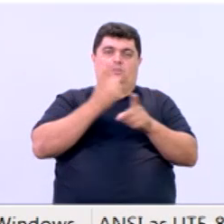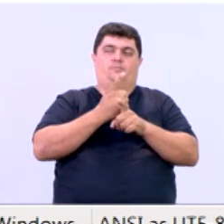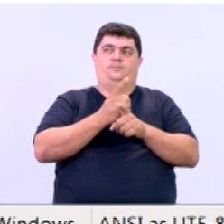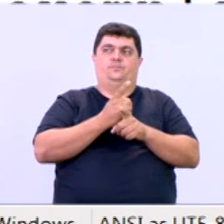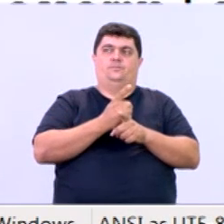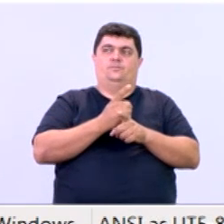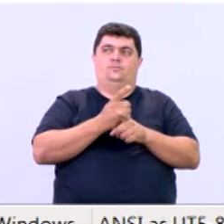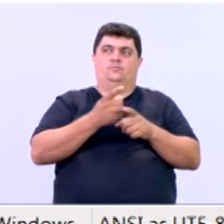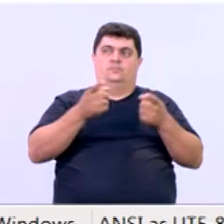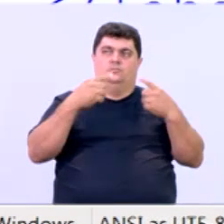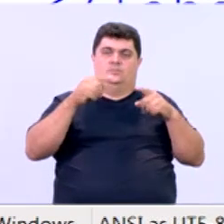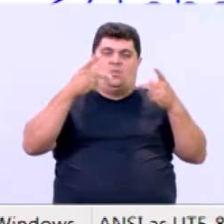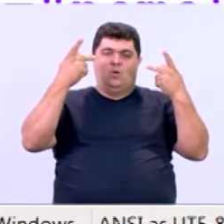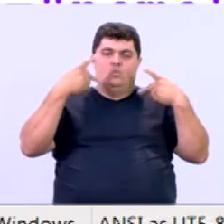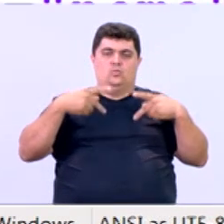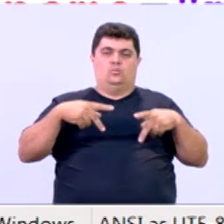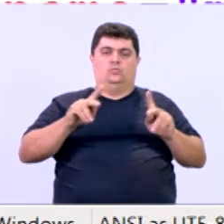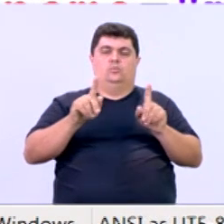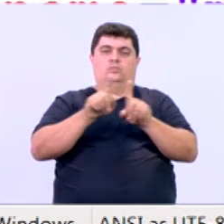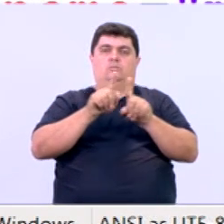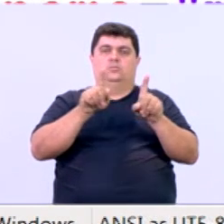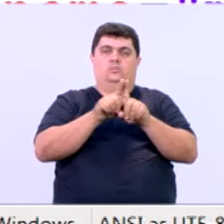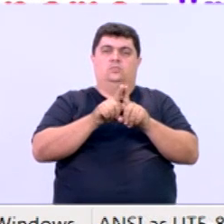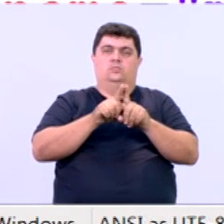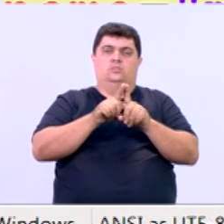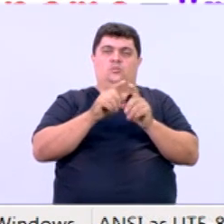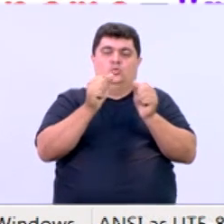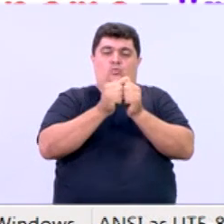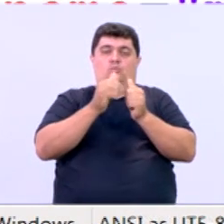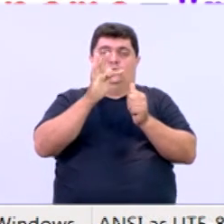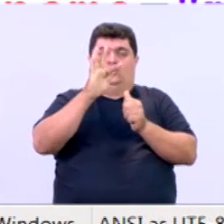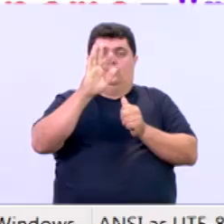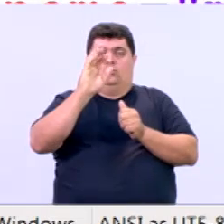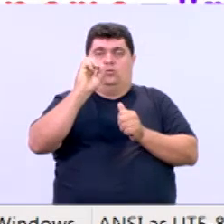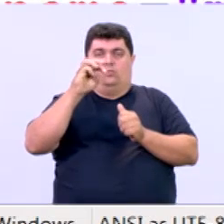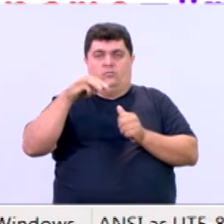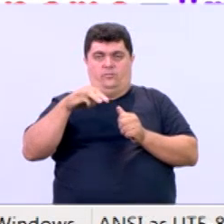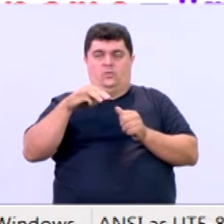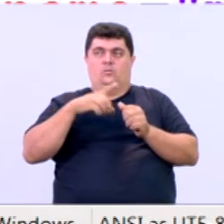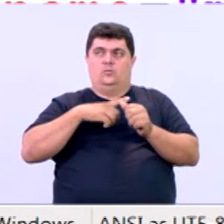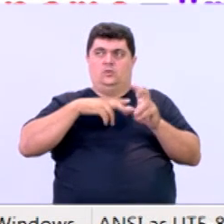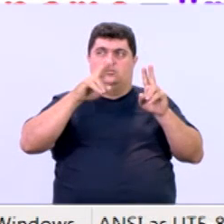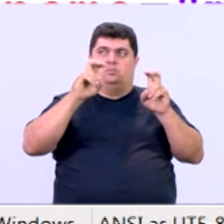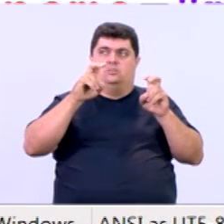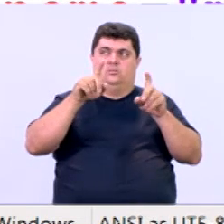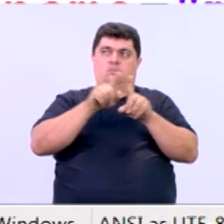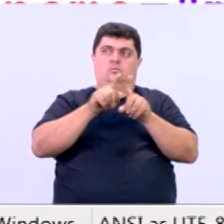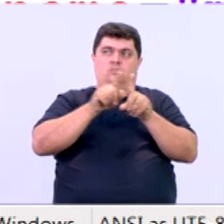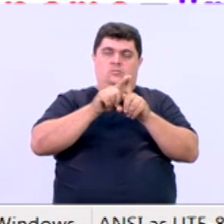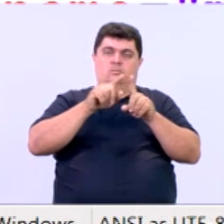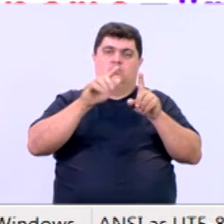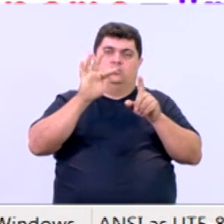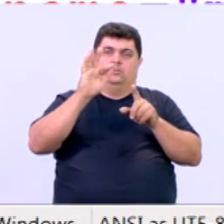Depois, nós temos o corpo com um formulário. Então, nós temos o título e o